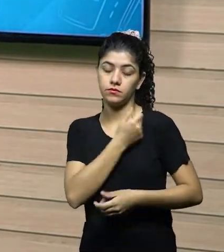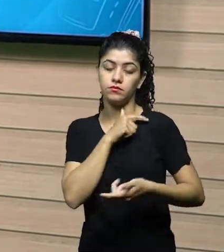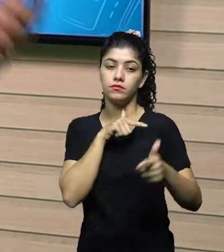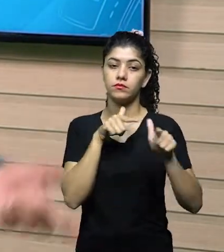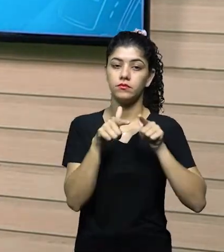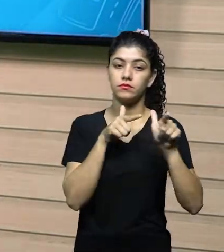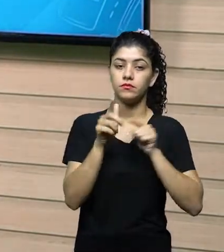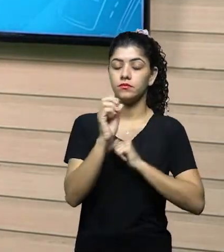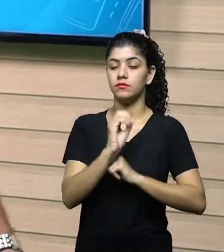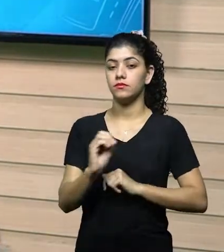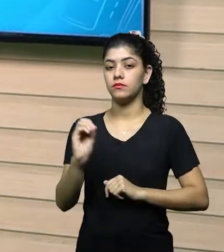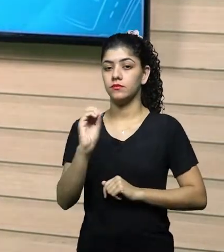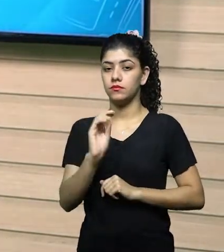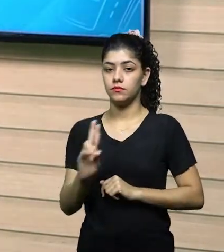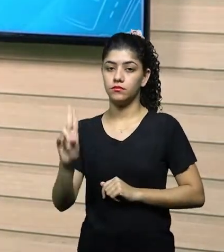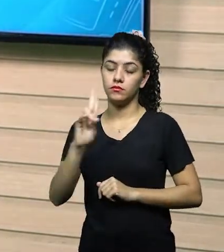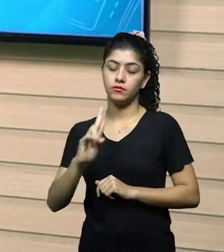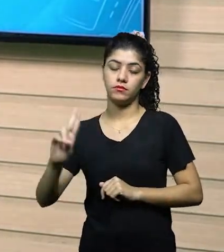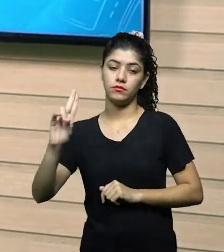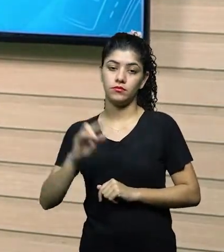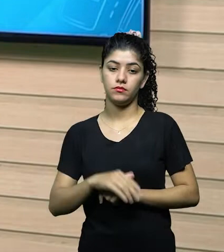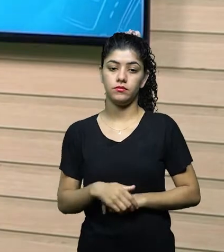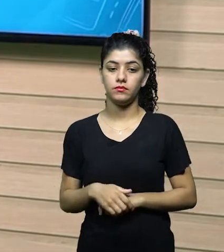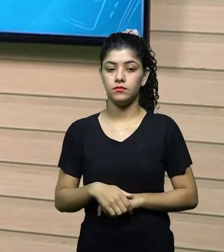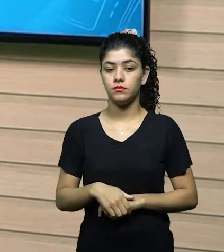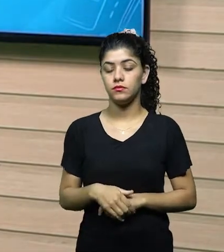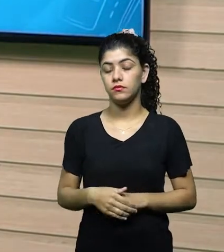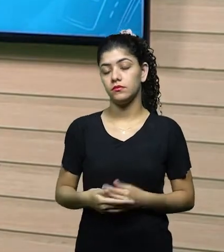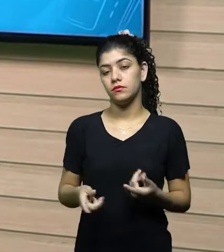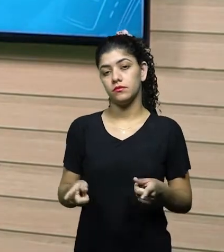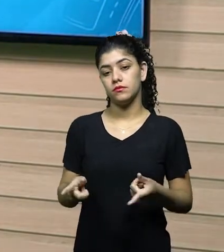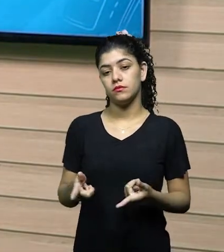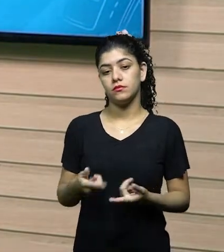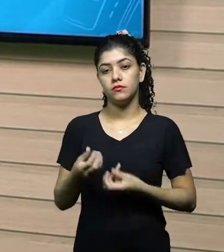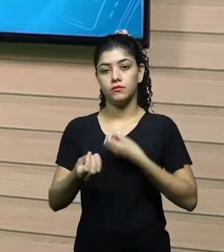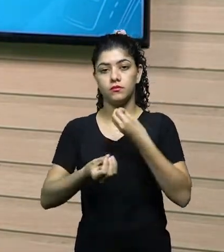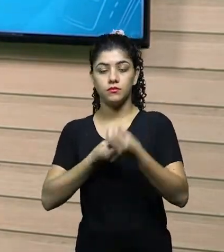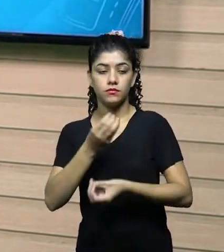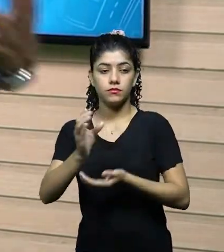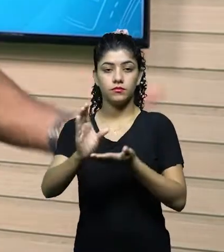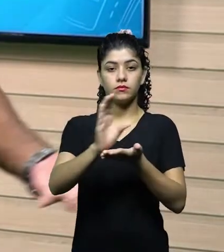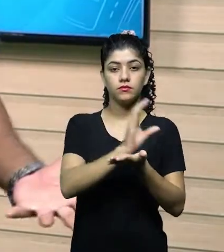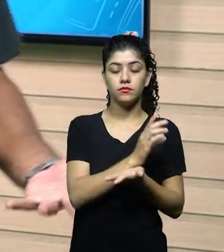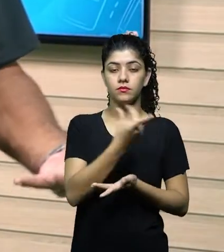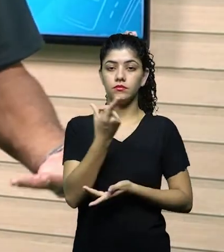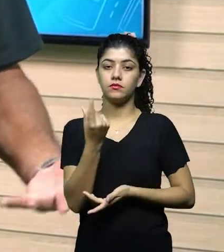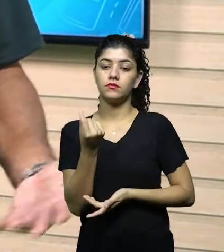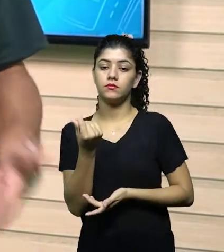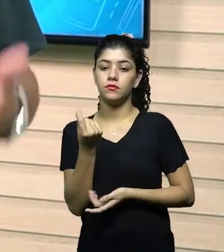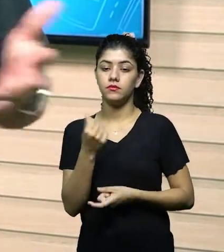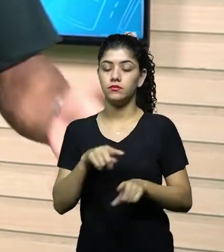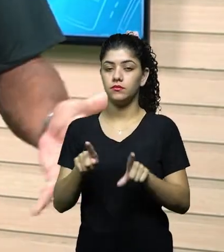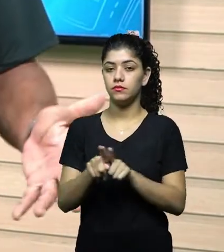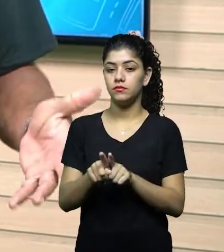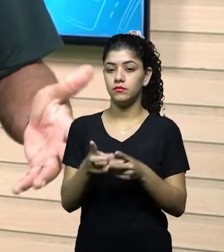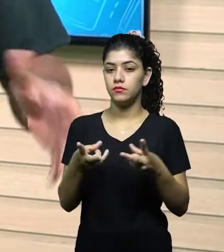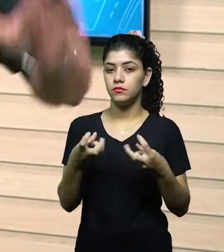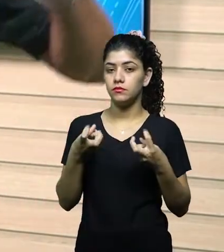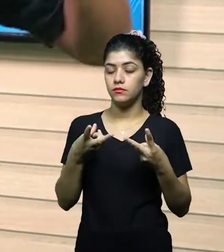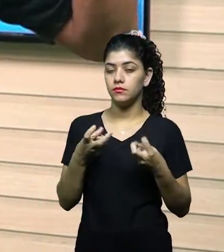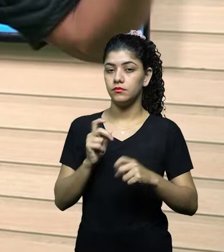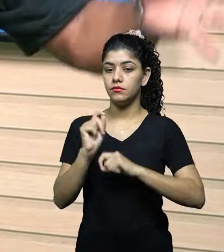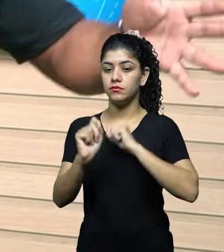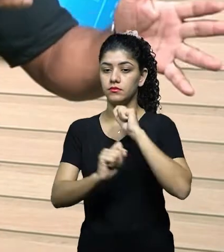são feitos os lançamentos de débito, como são feitos os lançamentos de crédito, como as entradas de recurso elas são